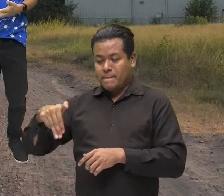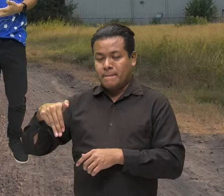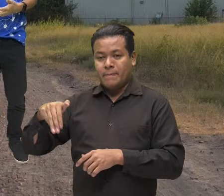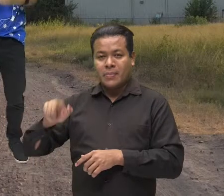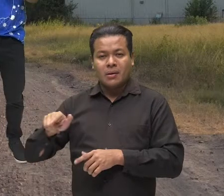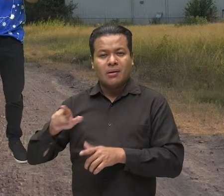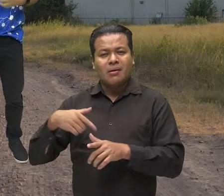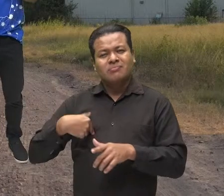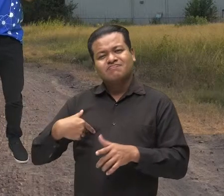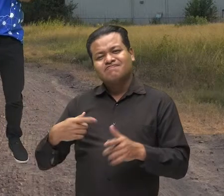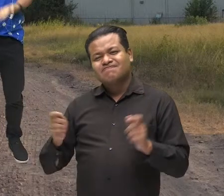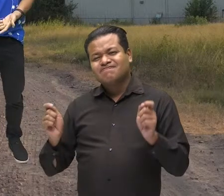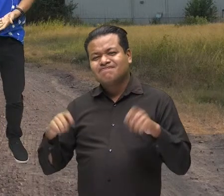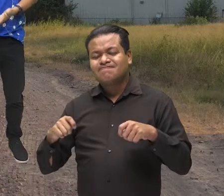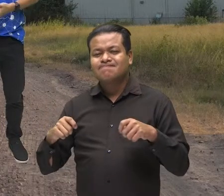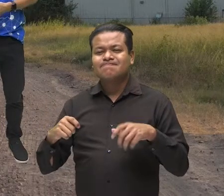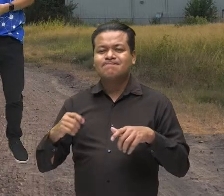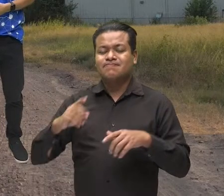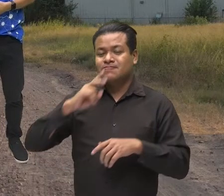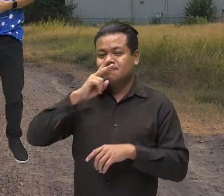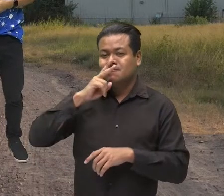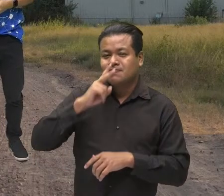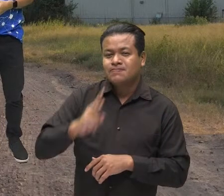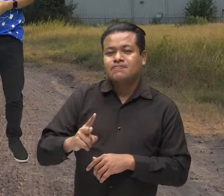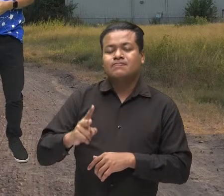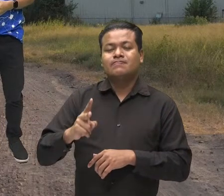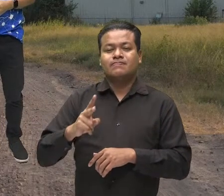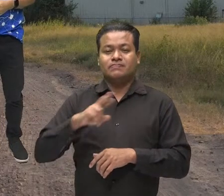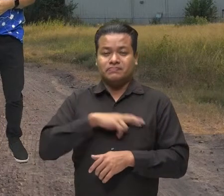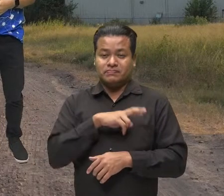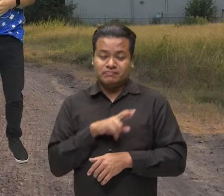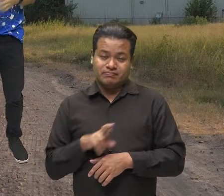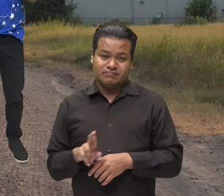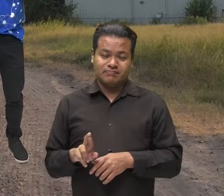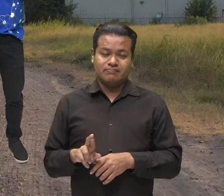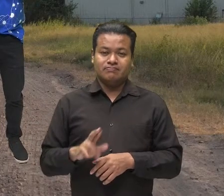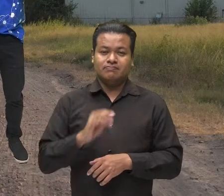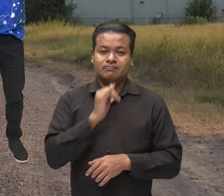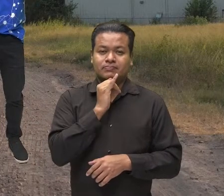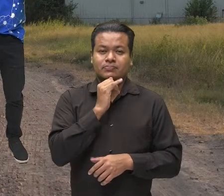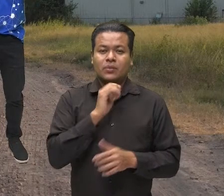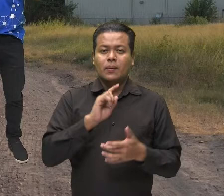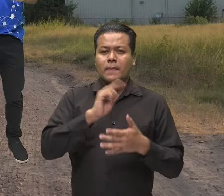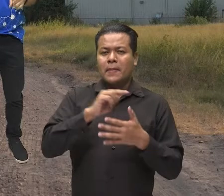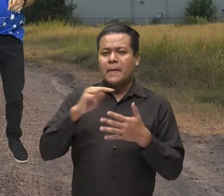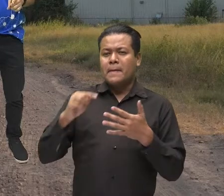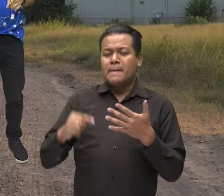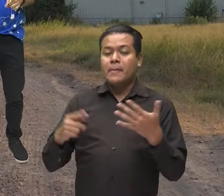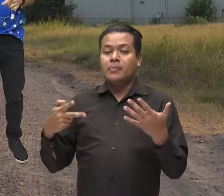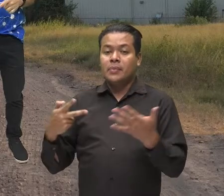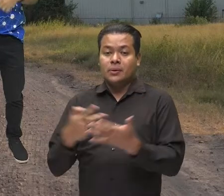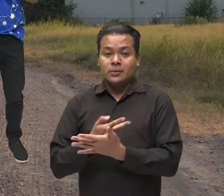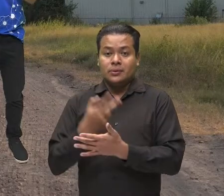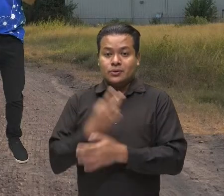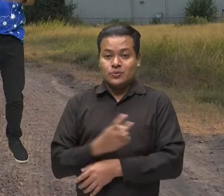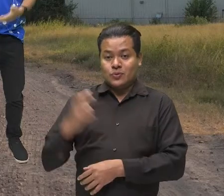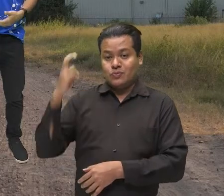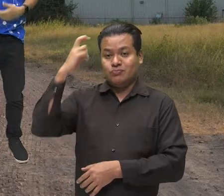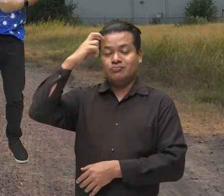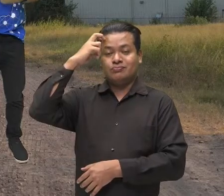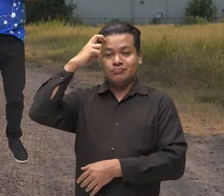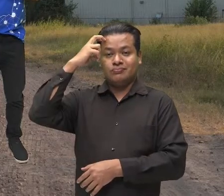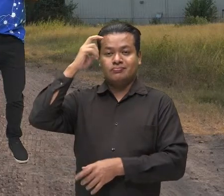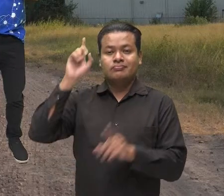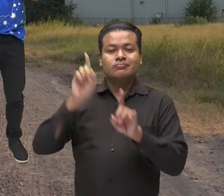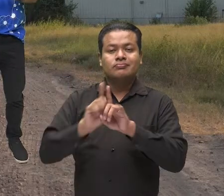mais forte, né? Tem muitas teocracias no Oriente Médio, por exemplo. Tudo isso vai afetar a questão cultural. E a